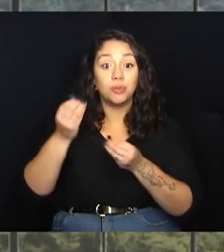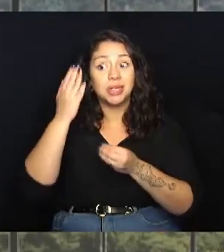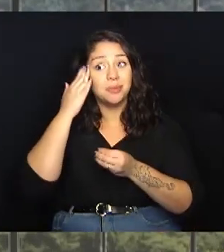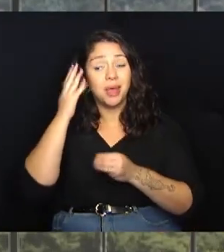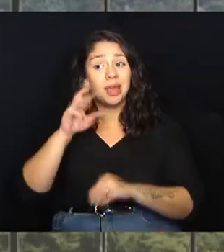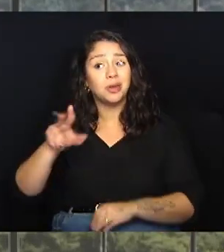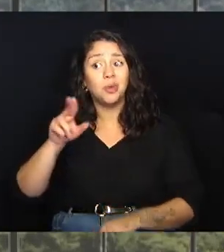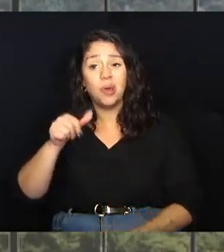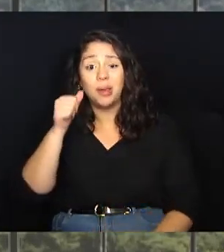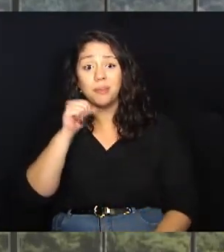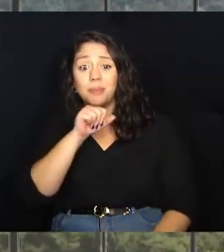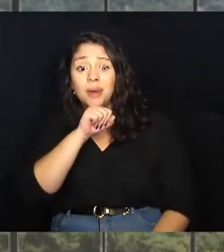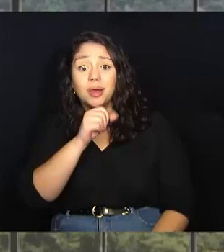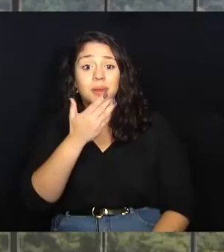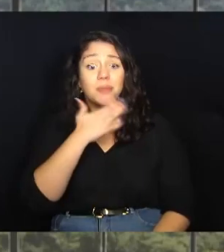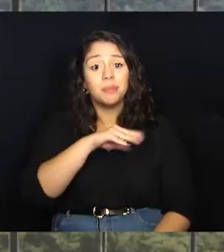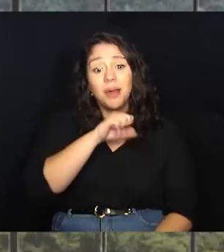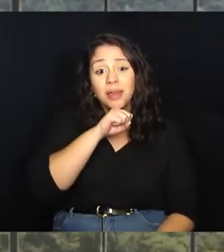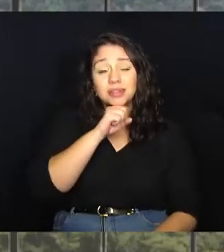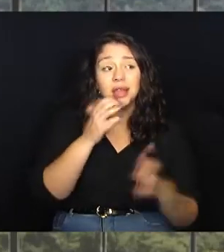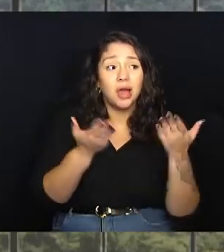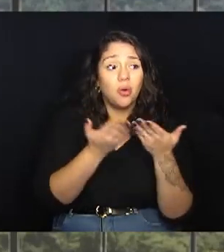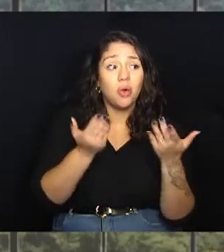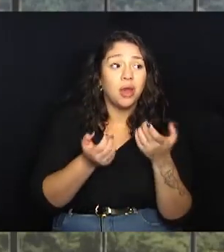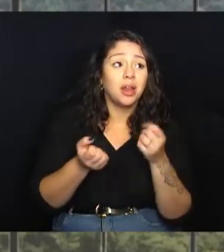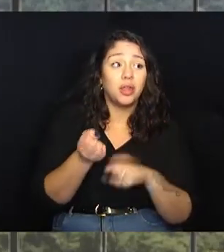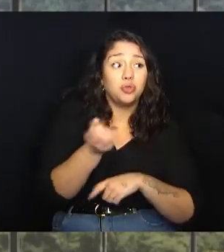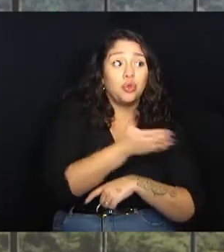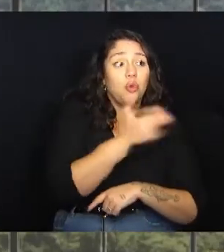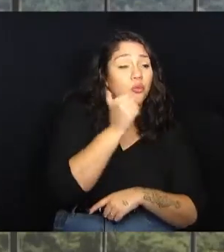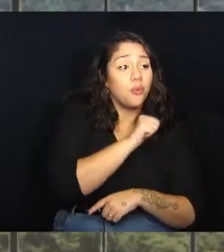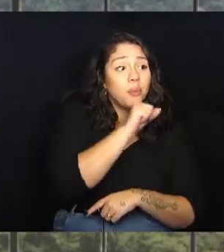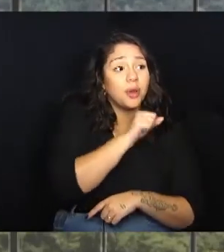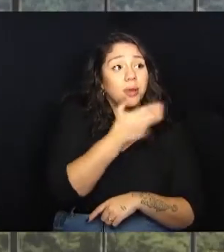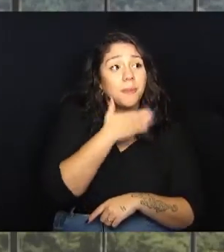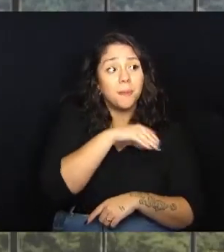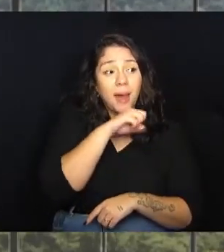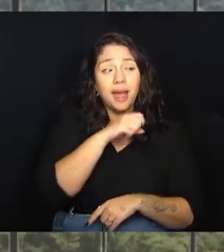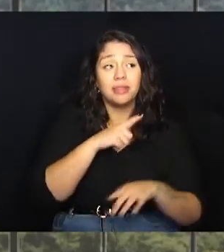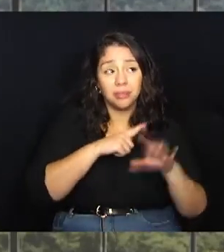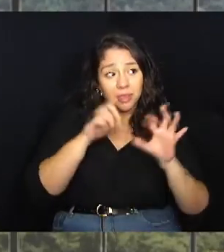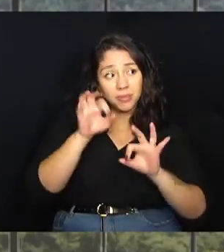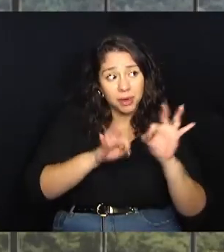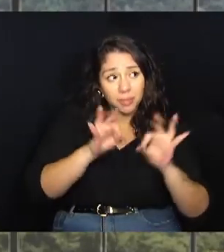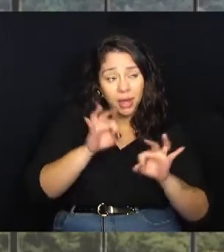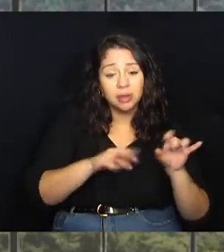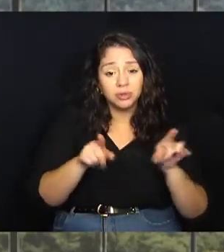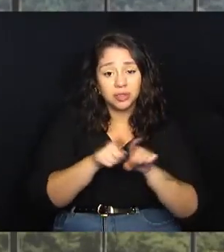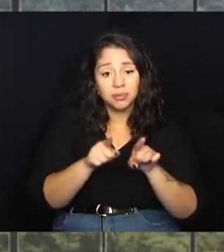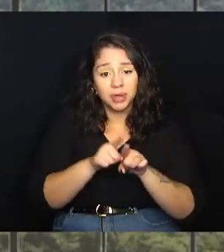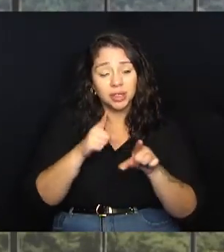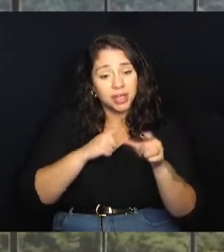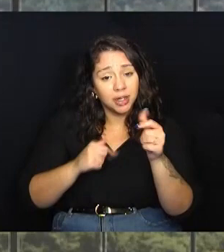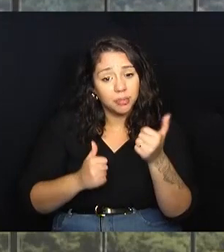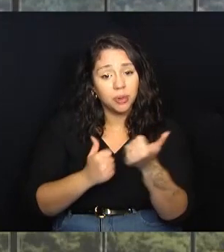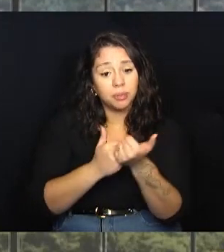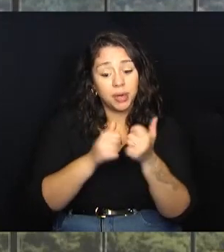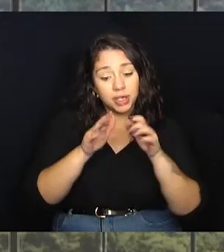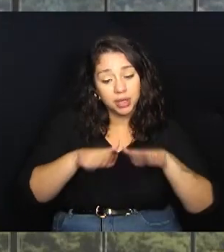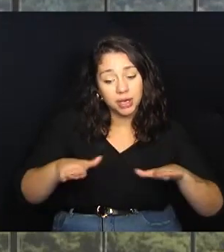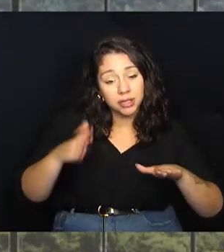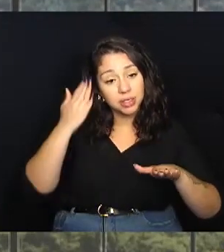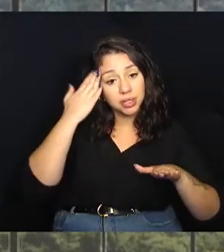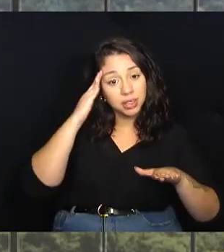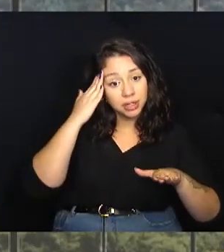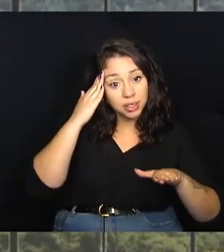mais meus pais e agora eu tenho outros pais? Isso tem um preparo também e o apoio para que a criança entenda e